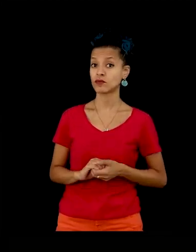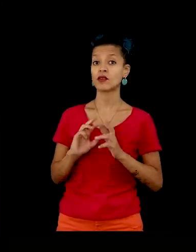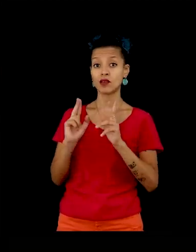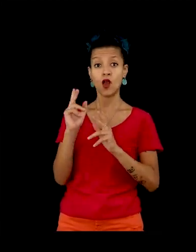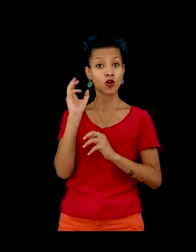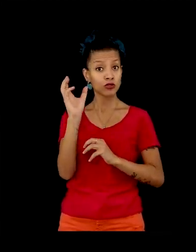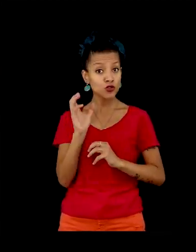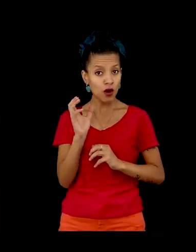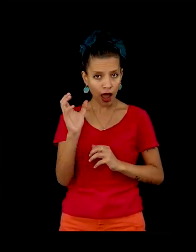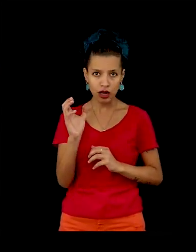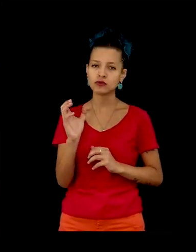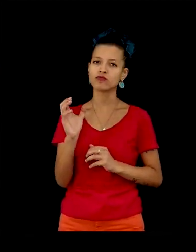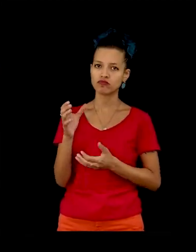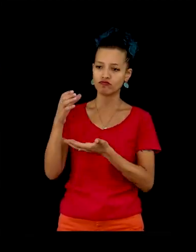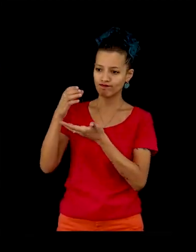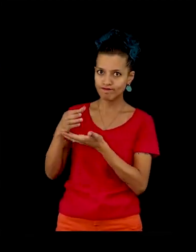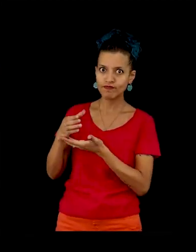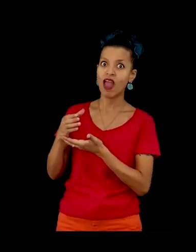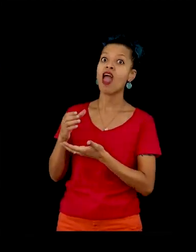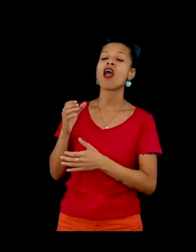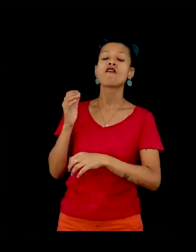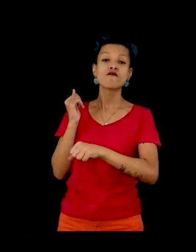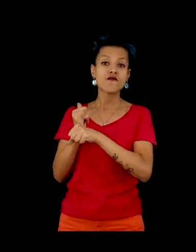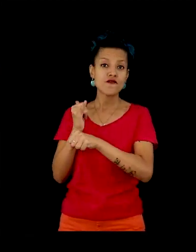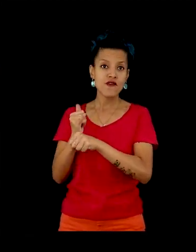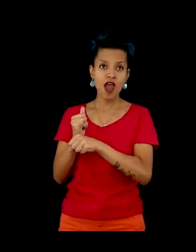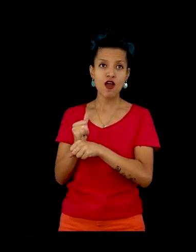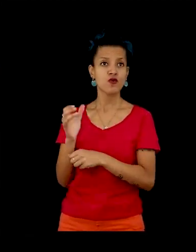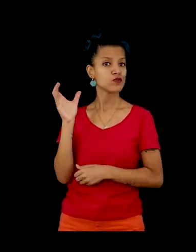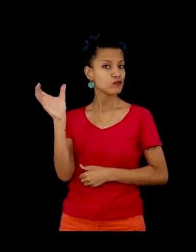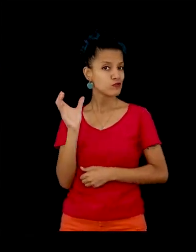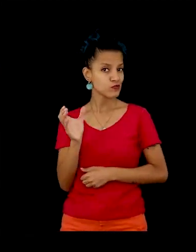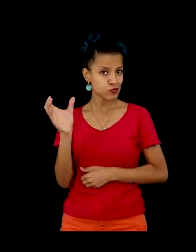um outro chocalho, feito de lata de ferro.